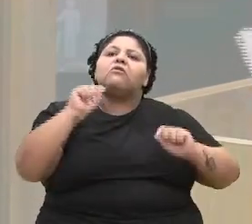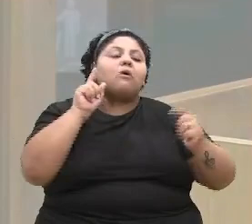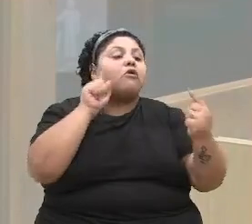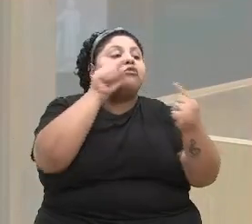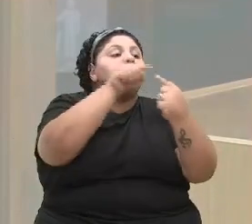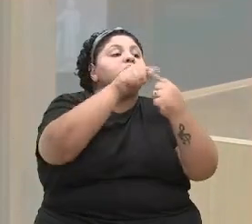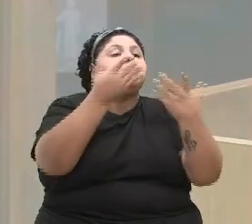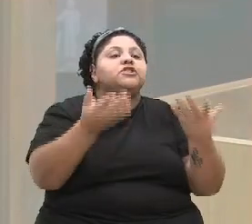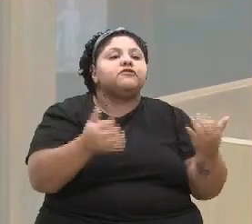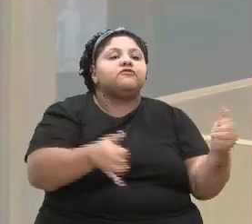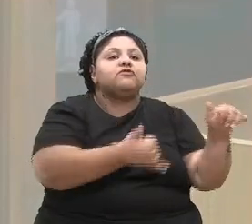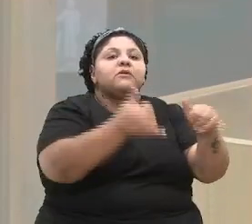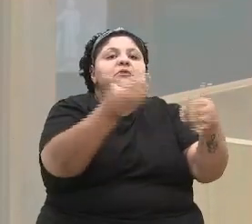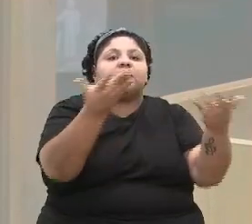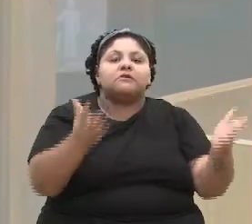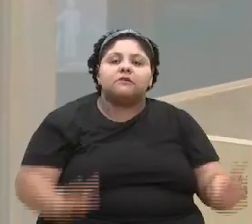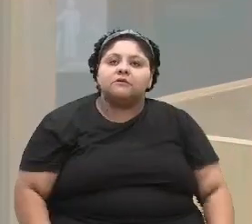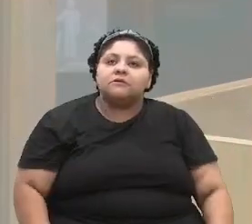desse laboratório?